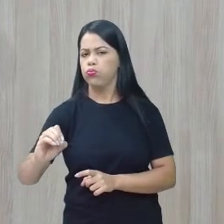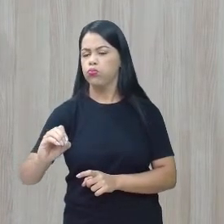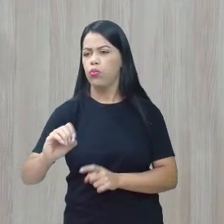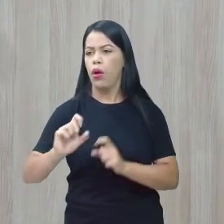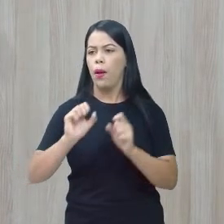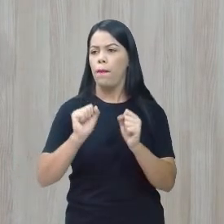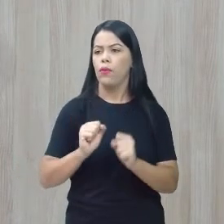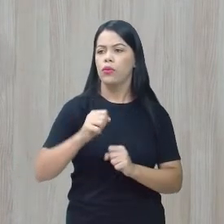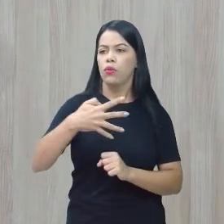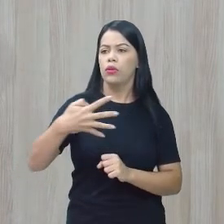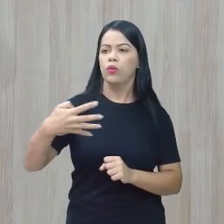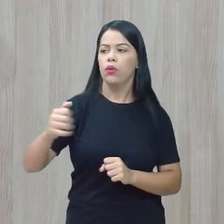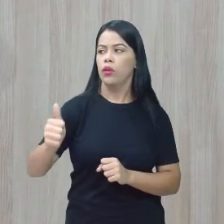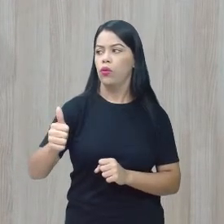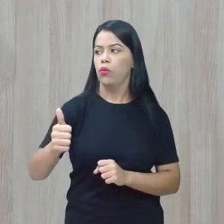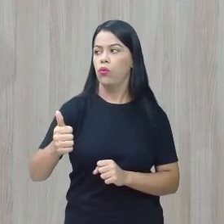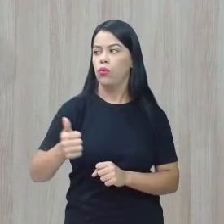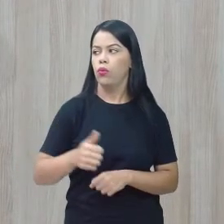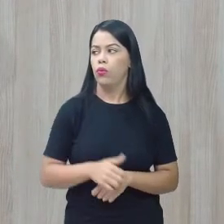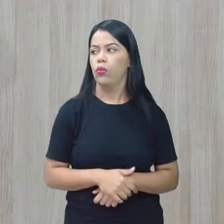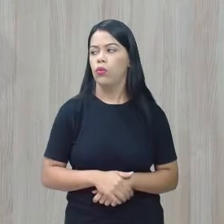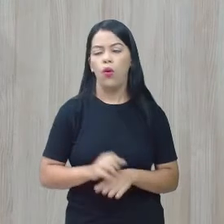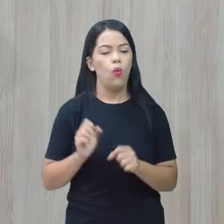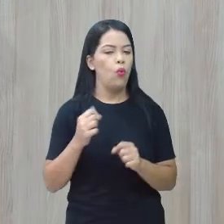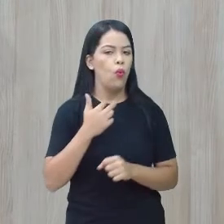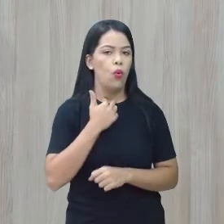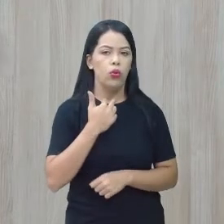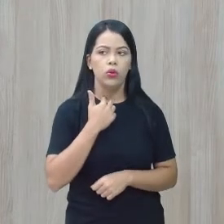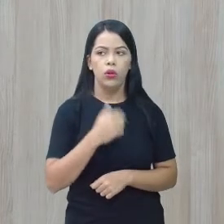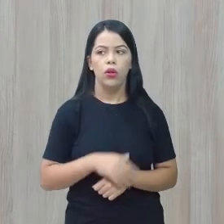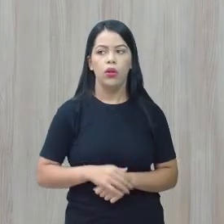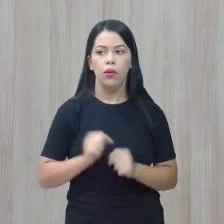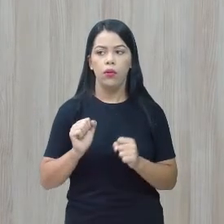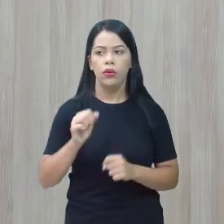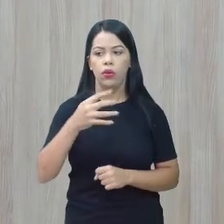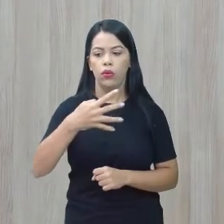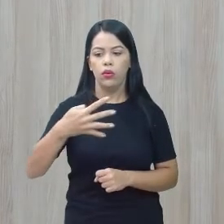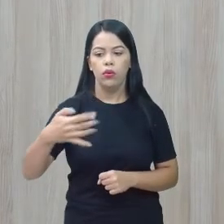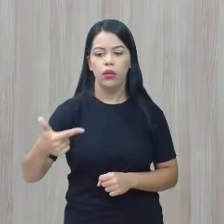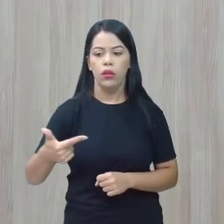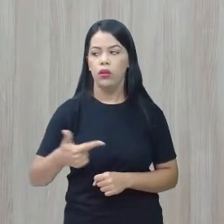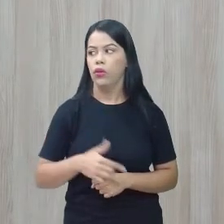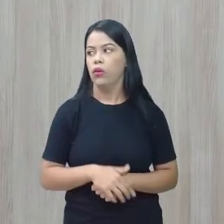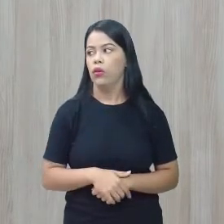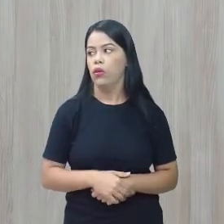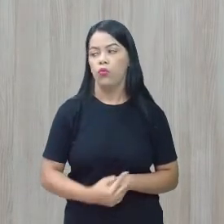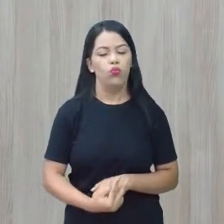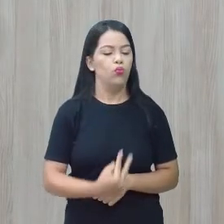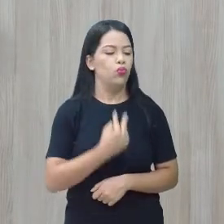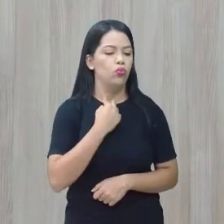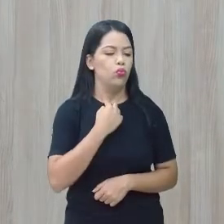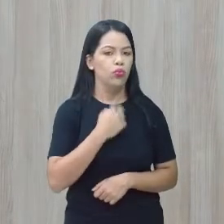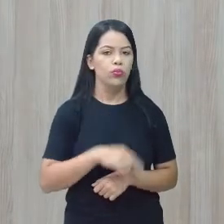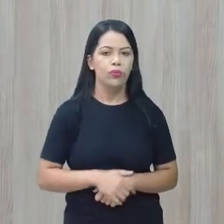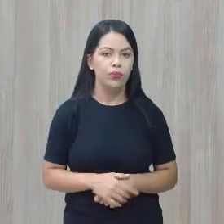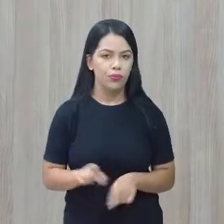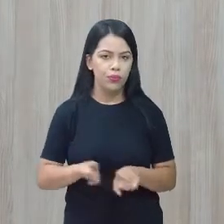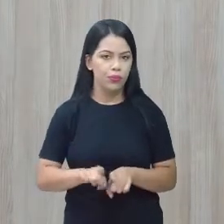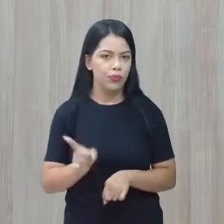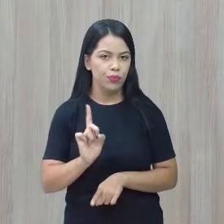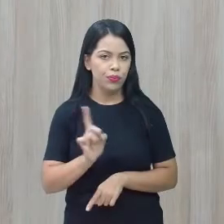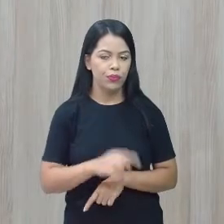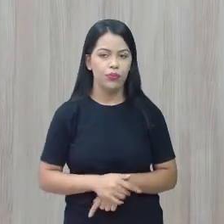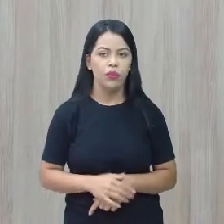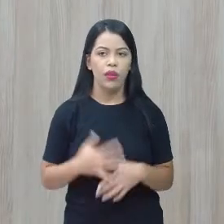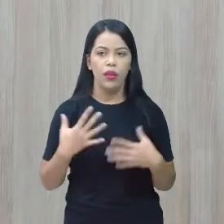ser 441, professor? Podia não. Podia ser 442? Também podia não. Vamos ver